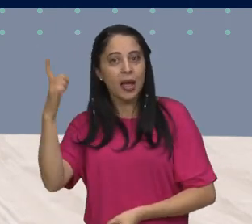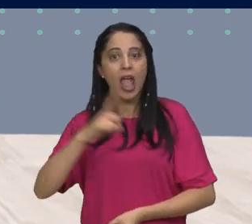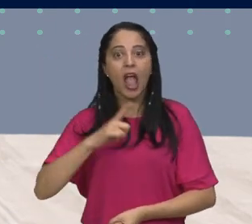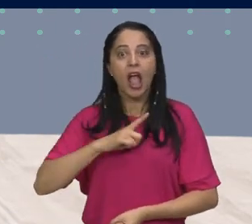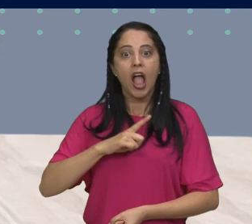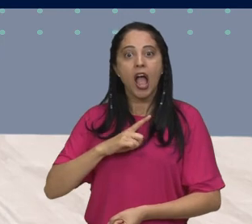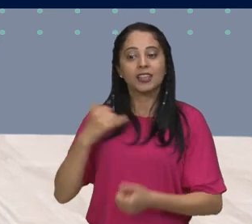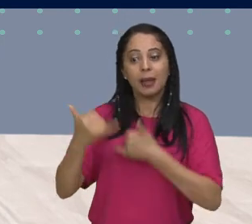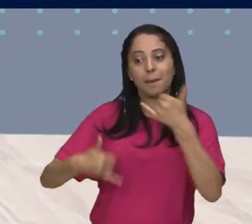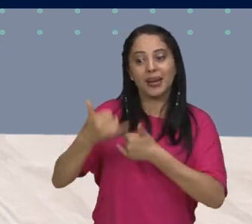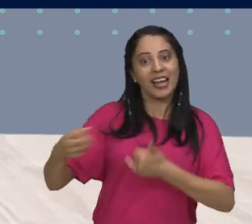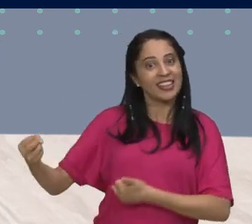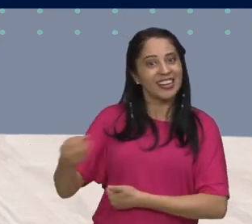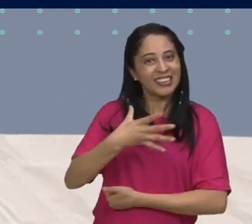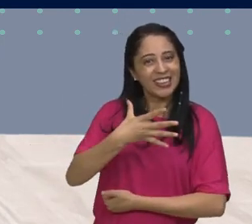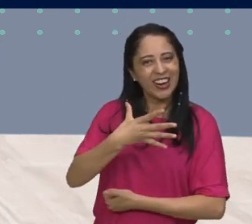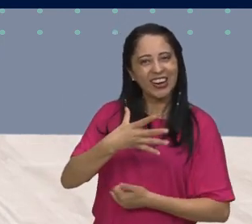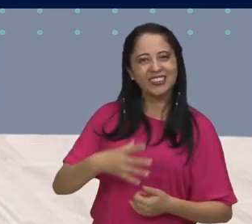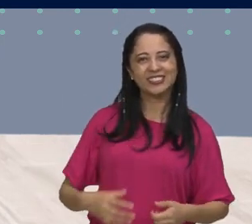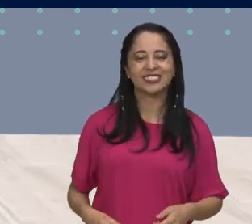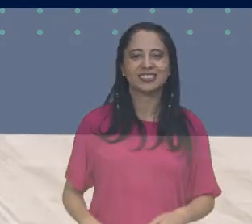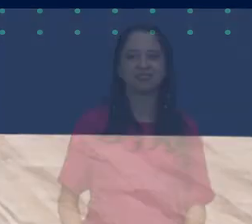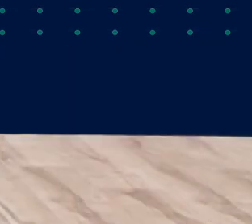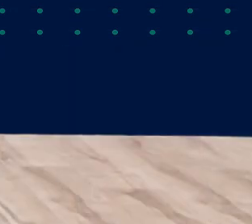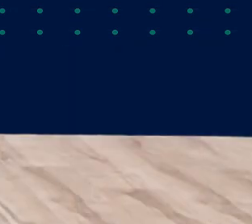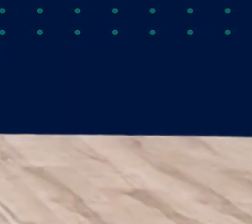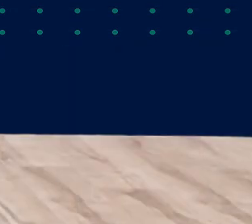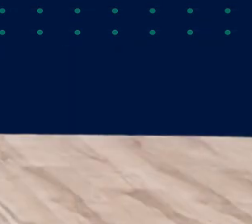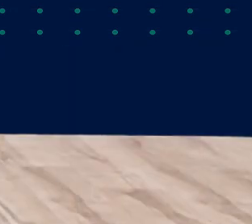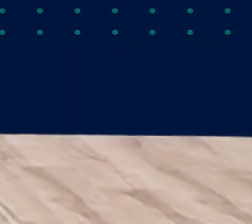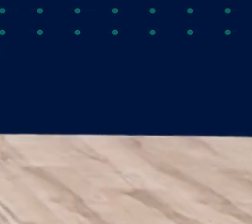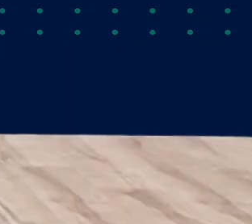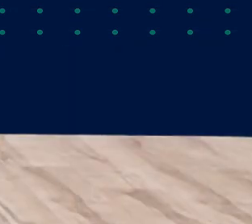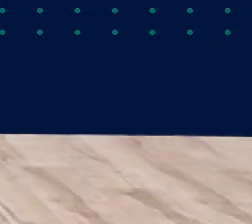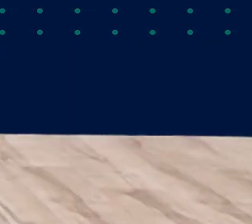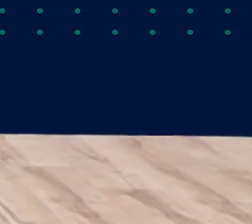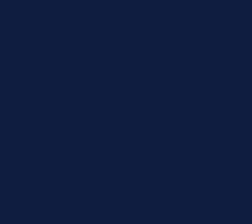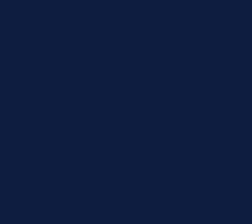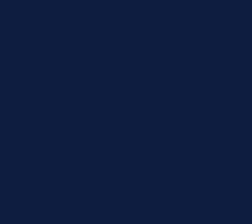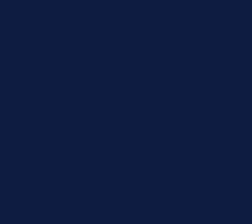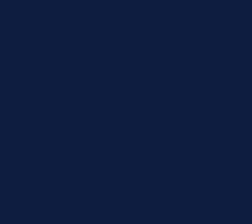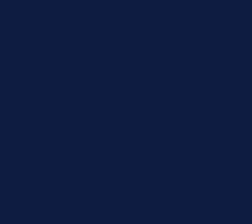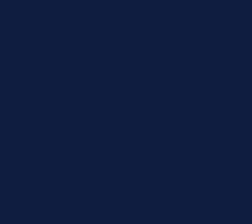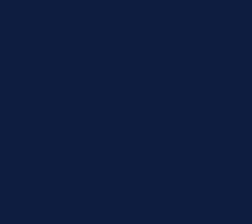Espero vocês amanhã. Temos muitas novidades.